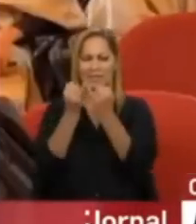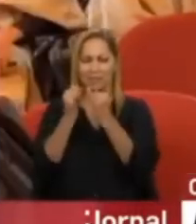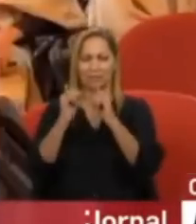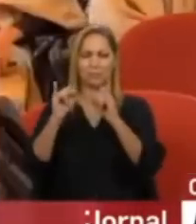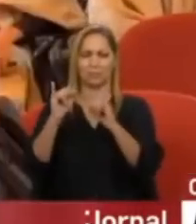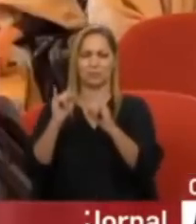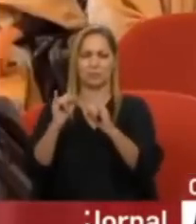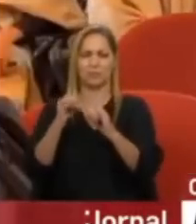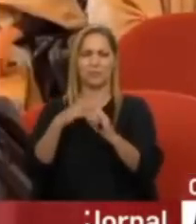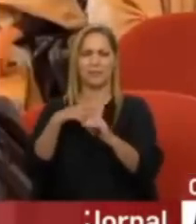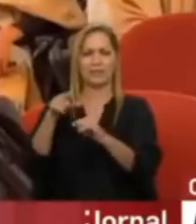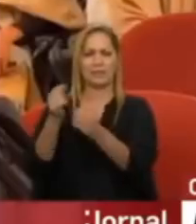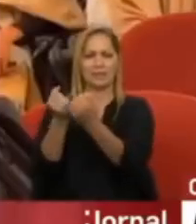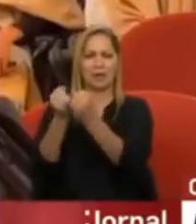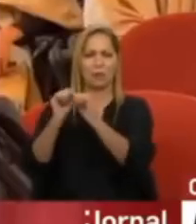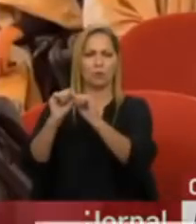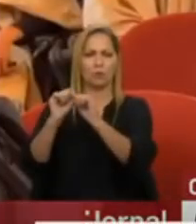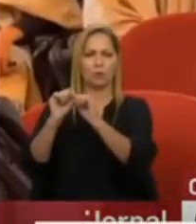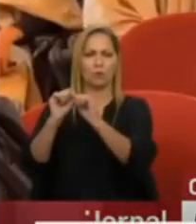querem autonomia.